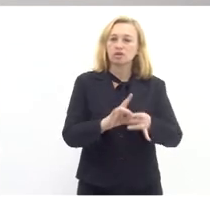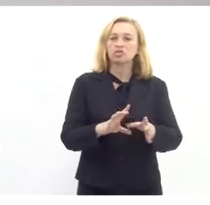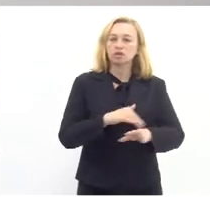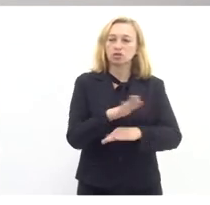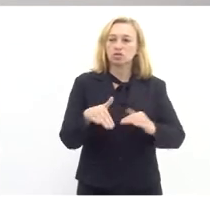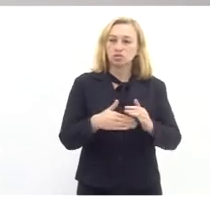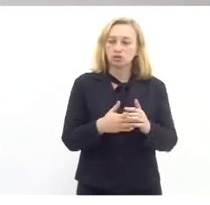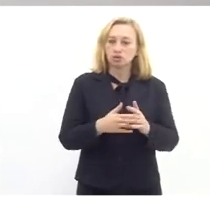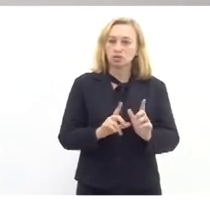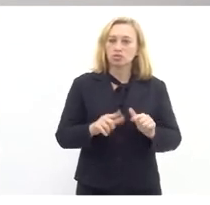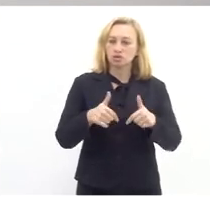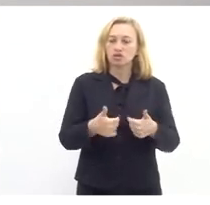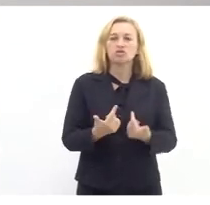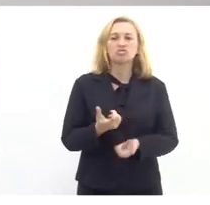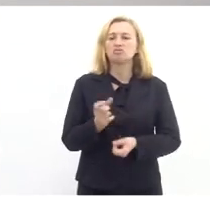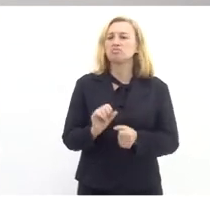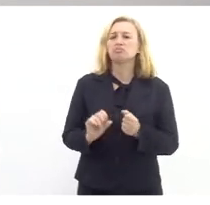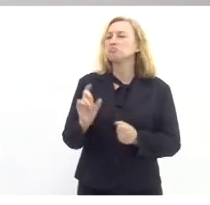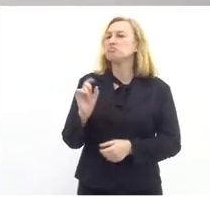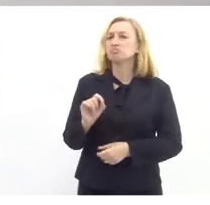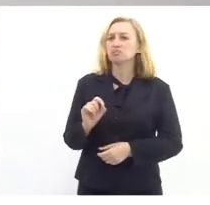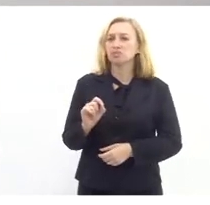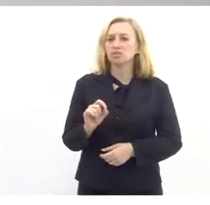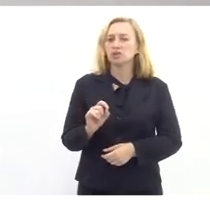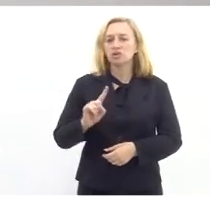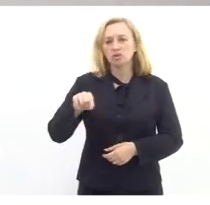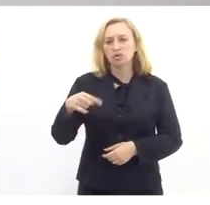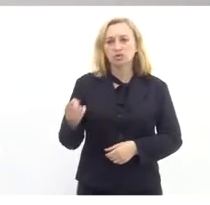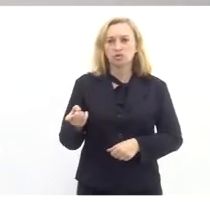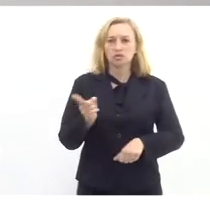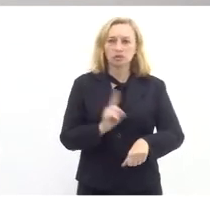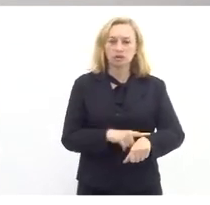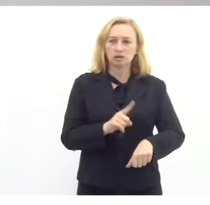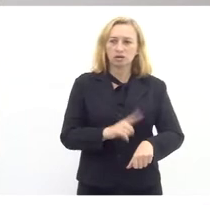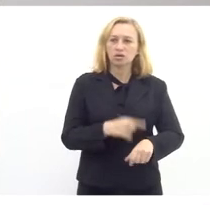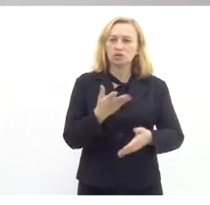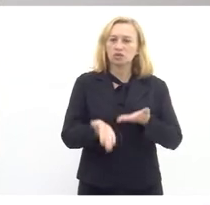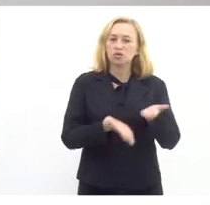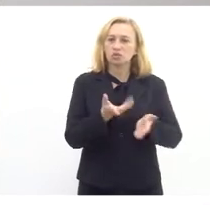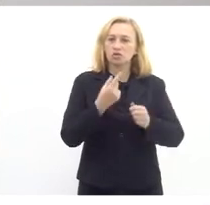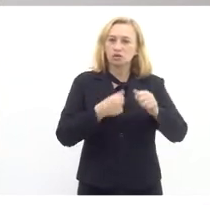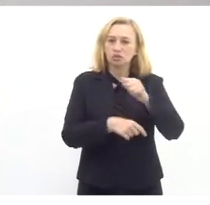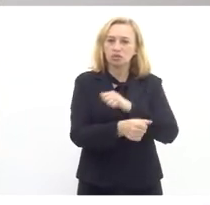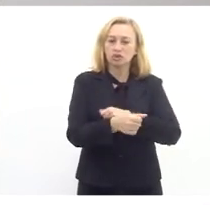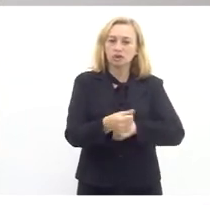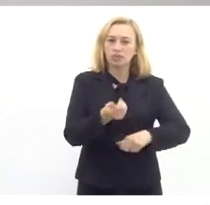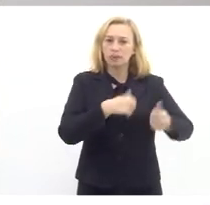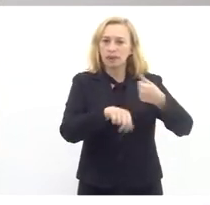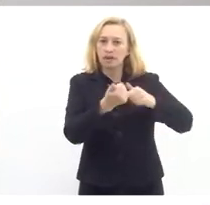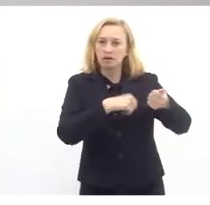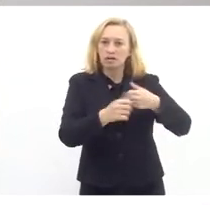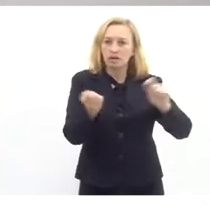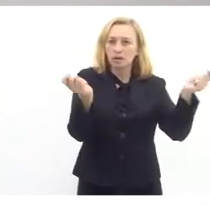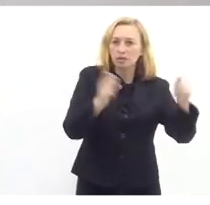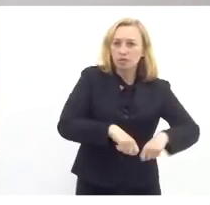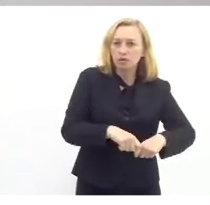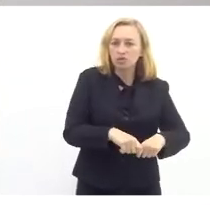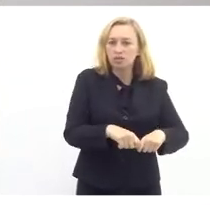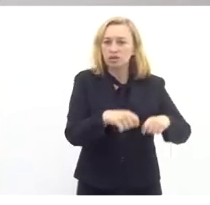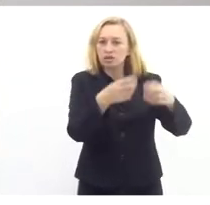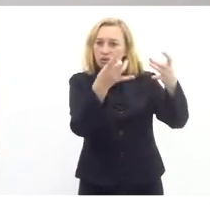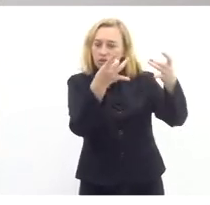etapas referidas da fase. Quer dizer isso? Nos próximos termos aditivos, que cuidem do investimento e avaliar a possibilidade de estabelecer um